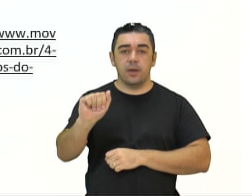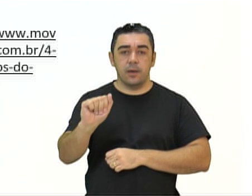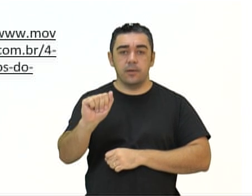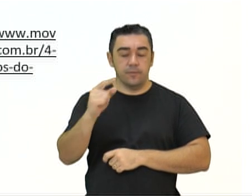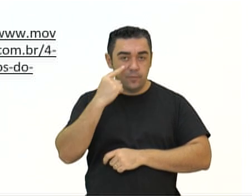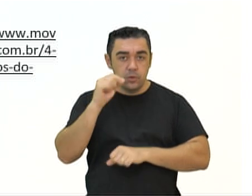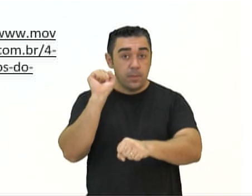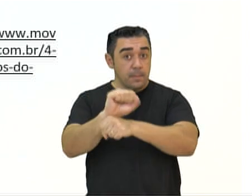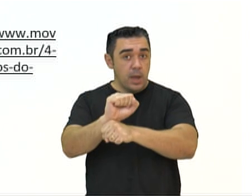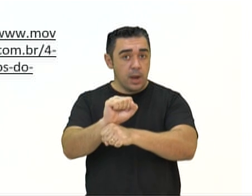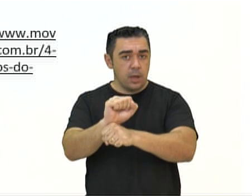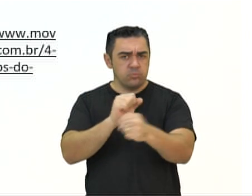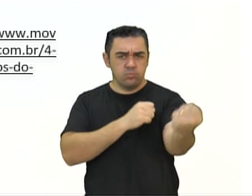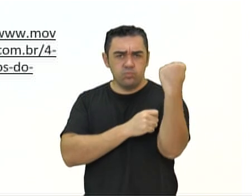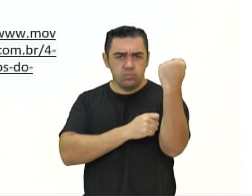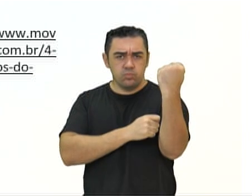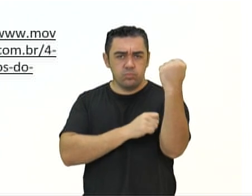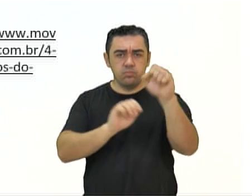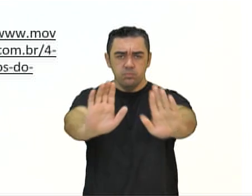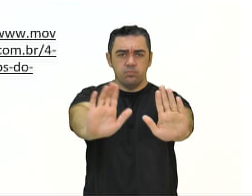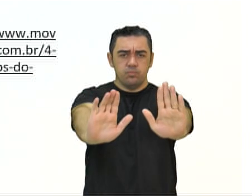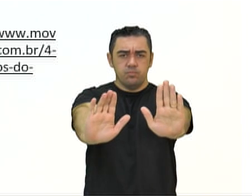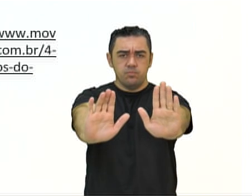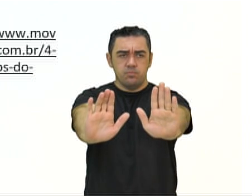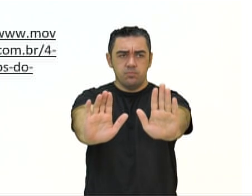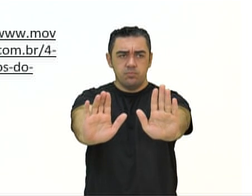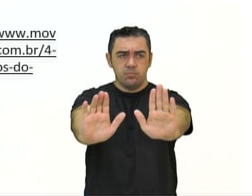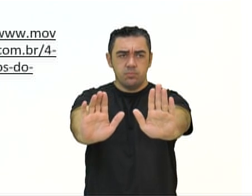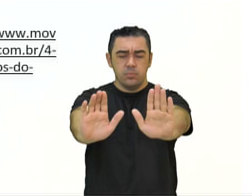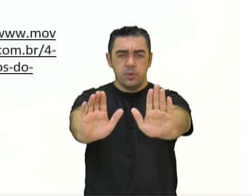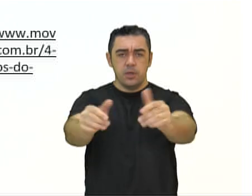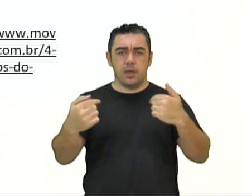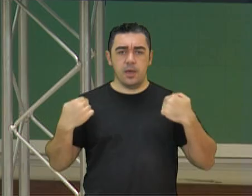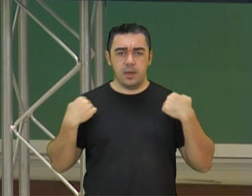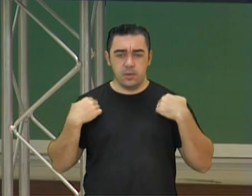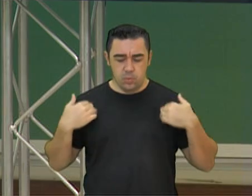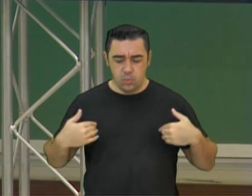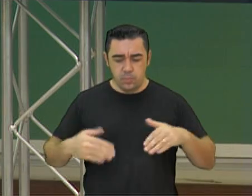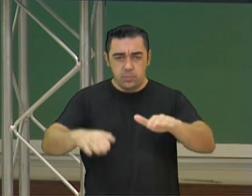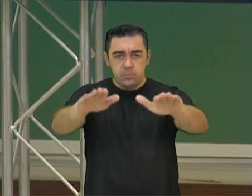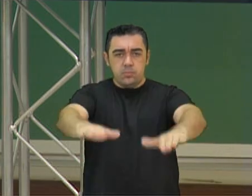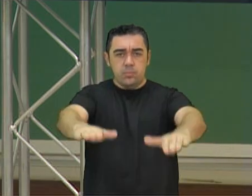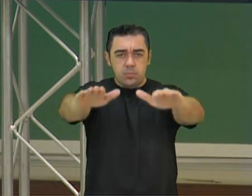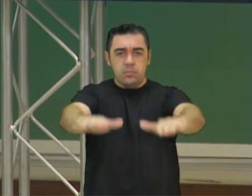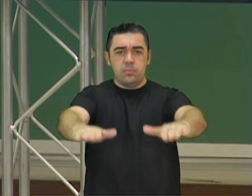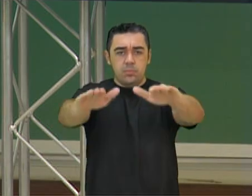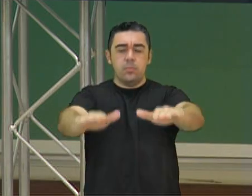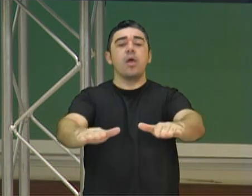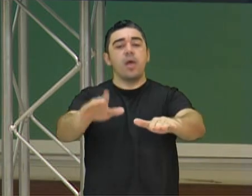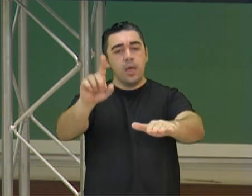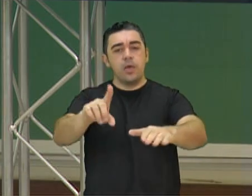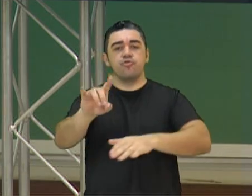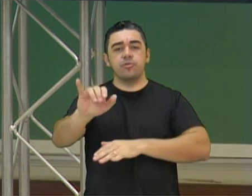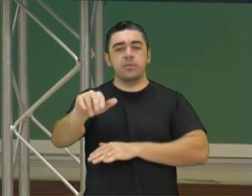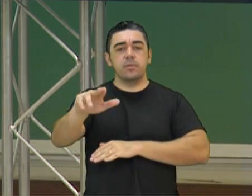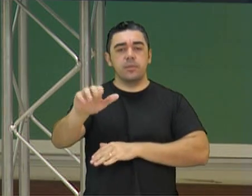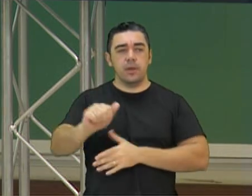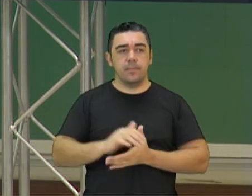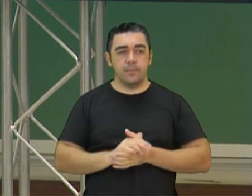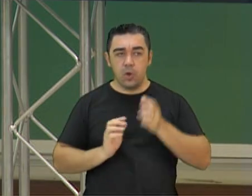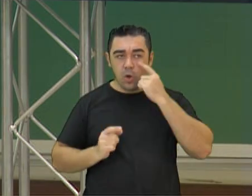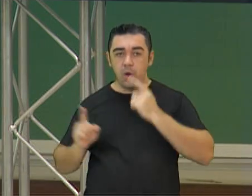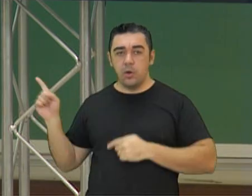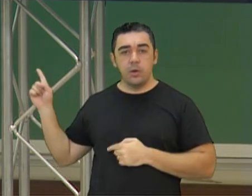as articulações? Aqui ele está movendo, ó, aqui é dinâmica. E aqui, ó, é estática. Aqui é